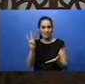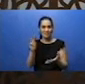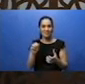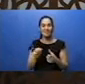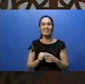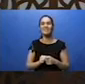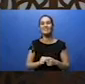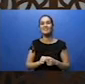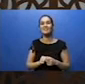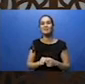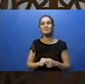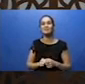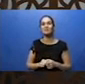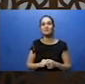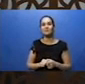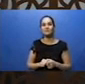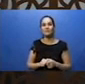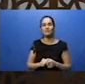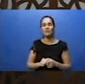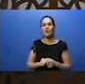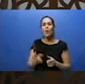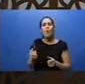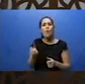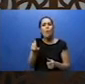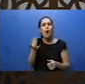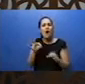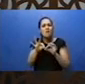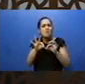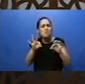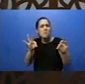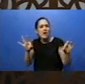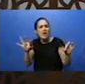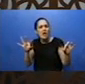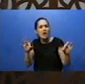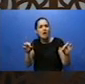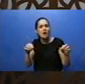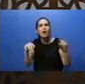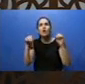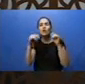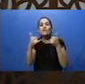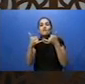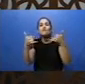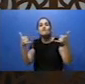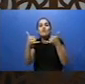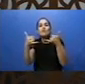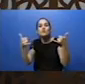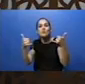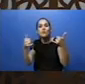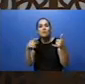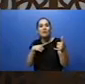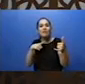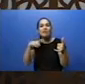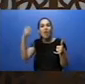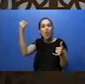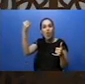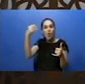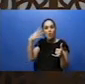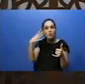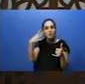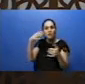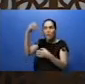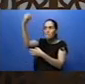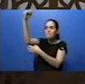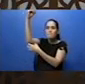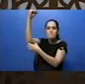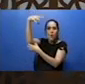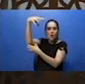O exercício 3. Quantos metros de fio são necessários para puxar luz de um poste de 6